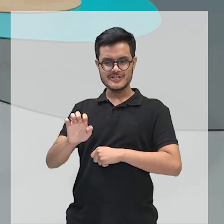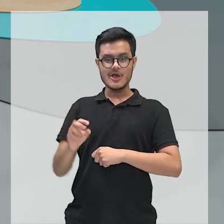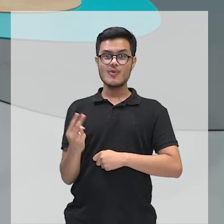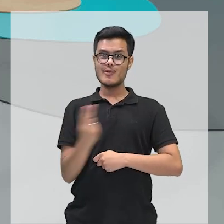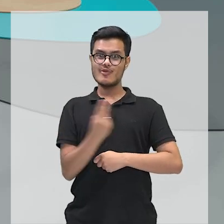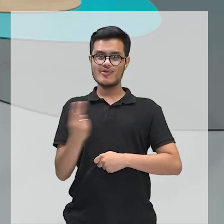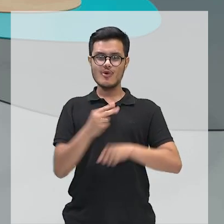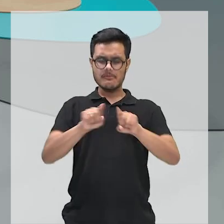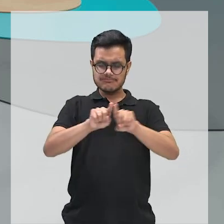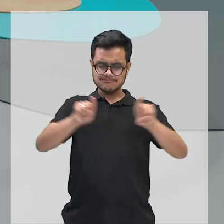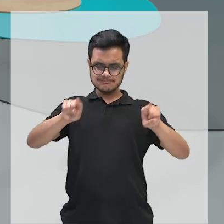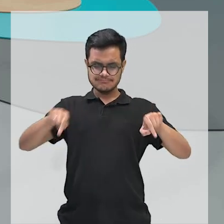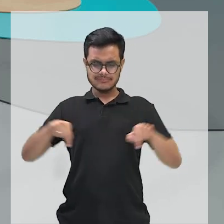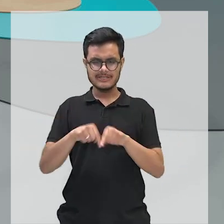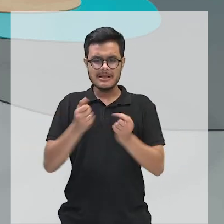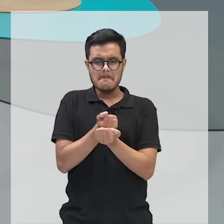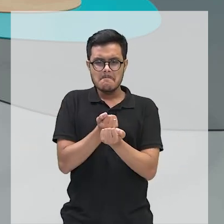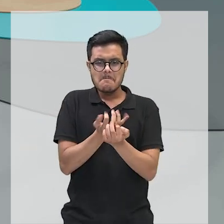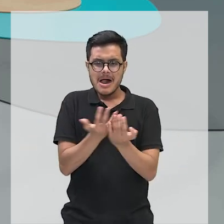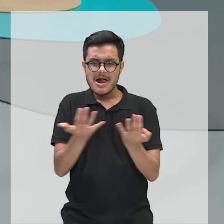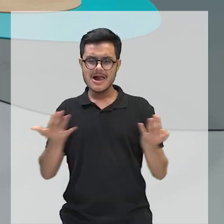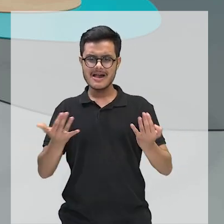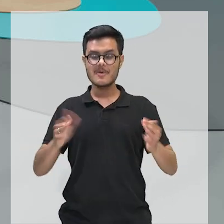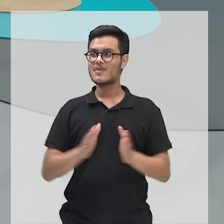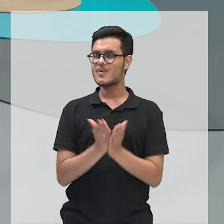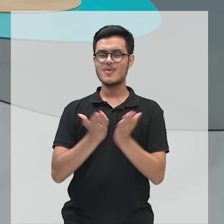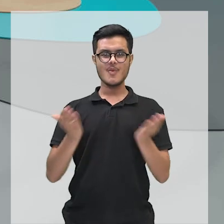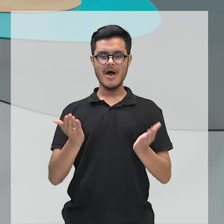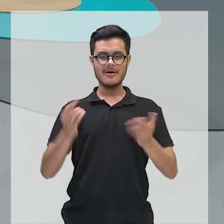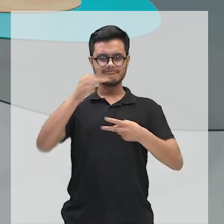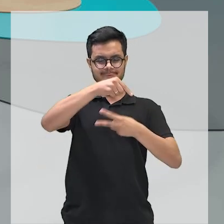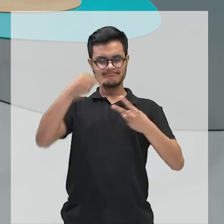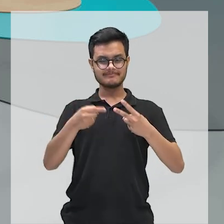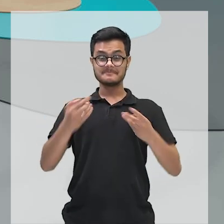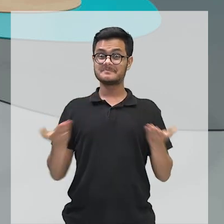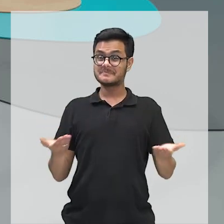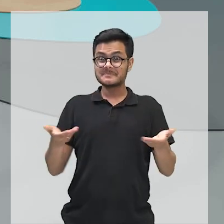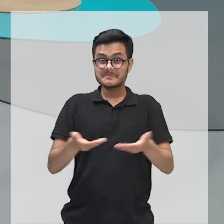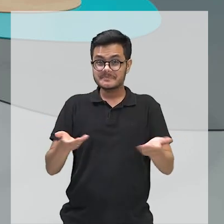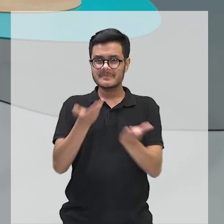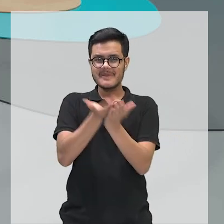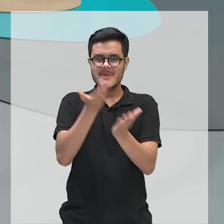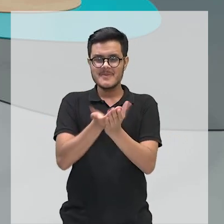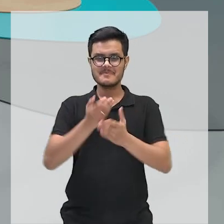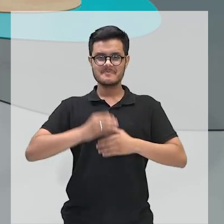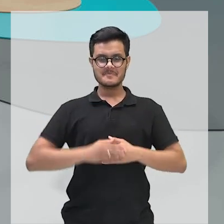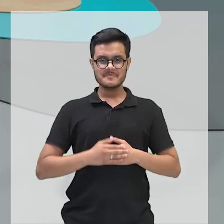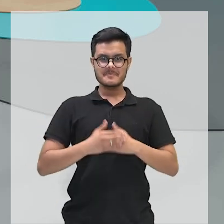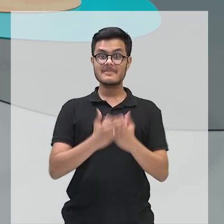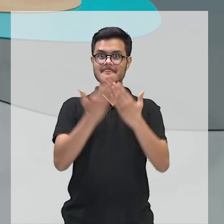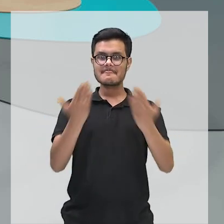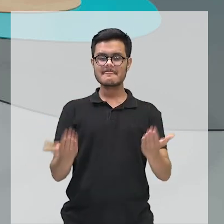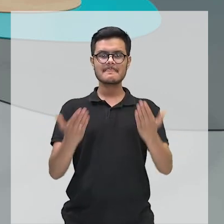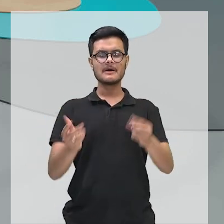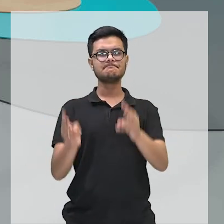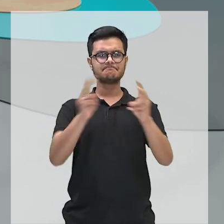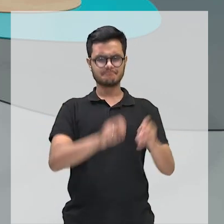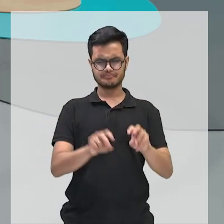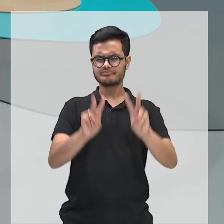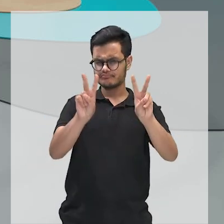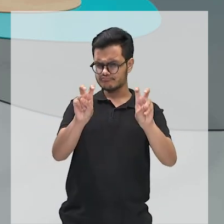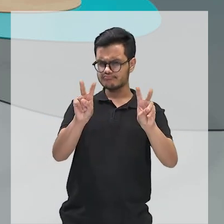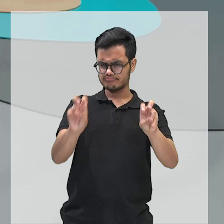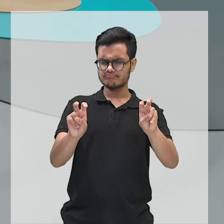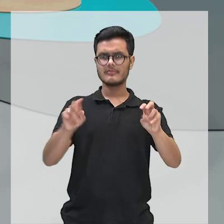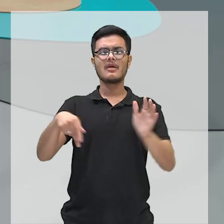aí, qual será qual? O que será o quê? Então, a gente vai descobrir agora nessa aula. E vocês viram lá que o nosso objeto de